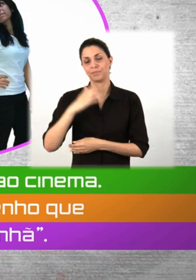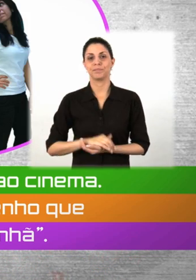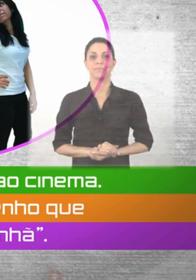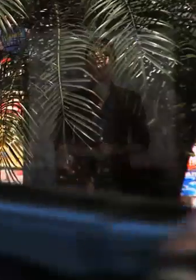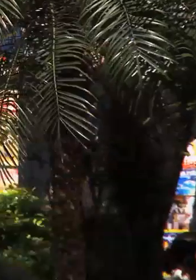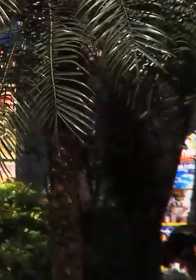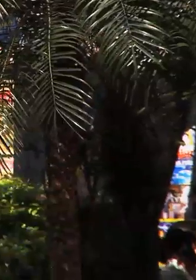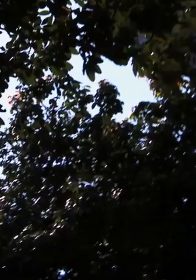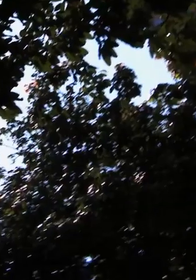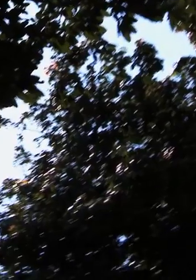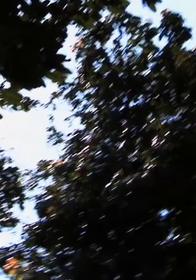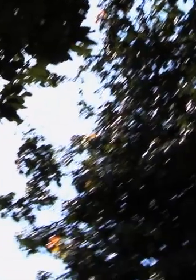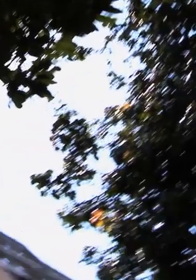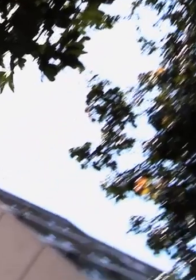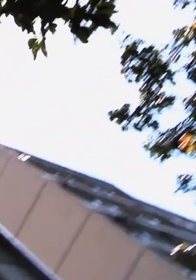amanhã.